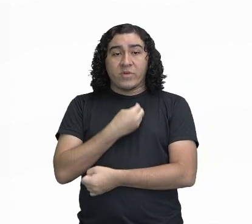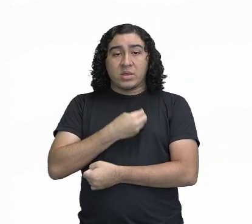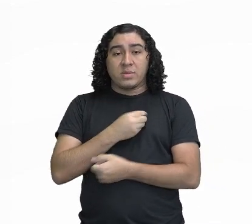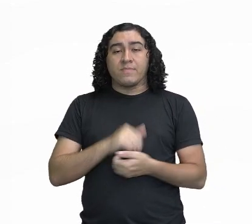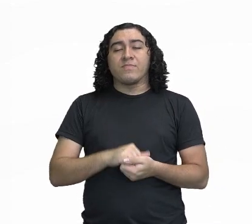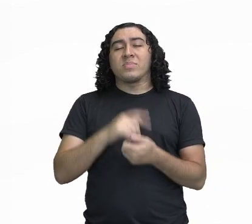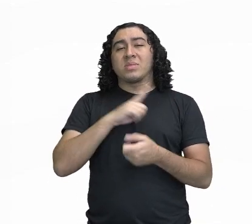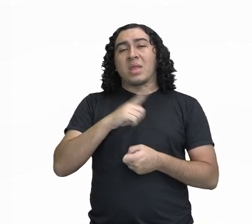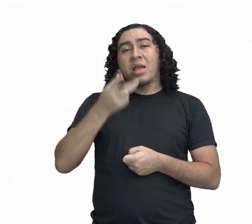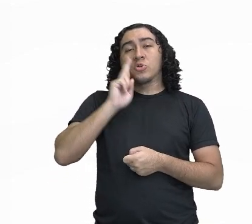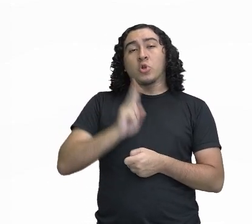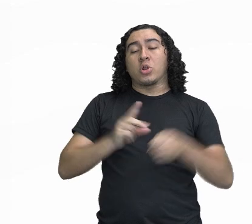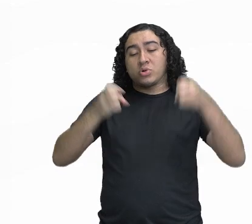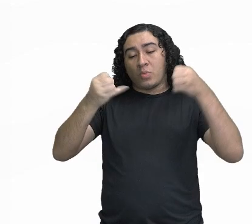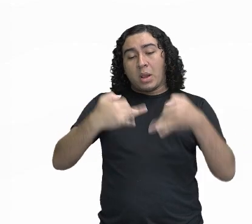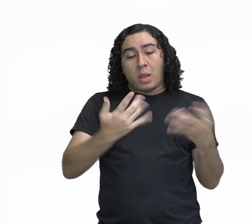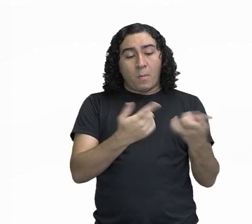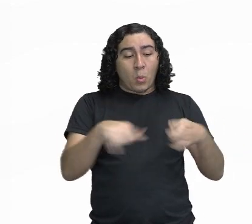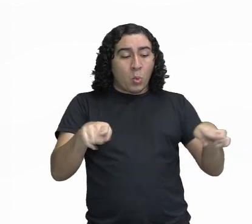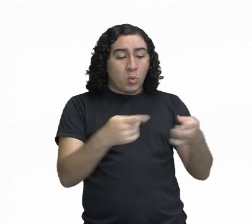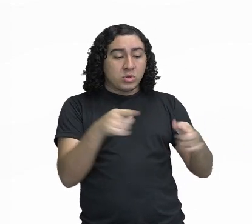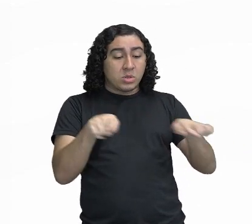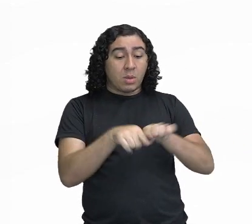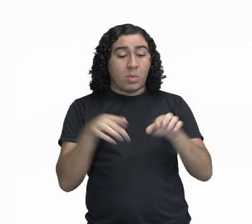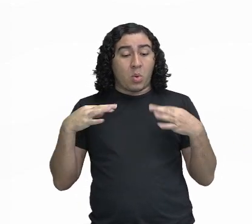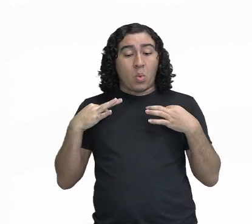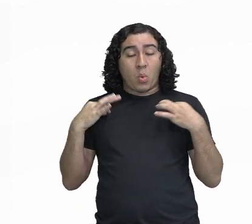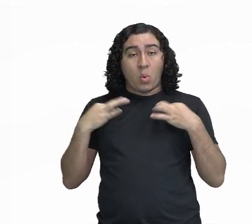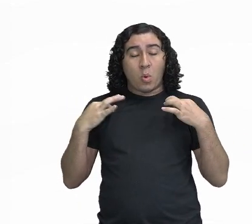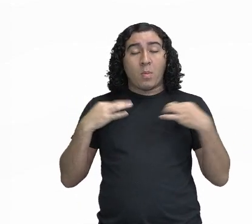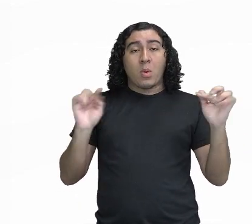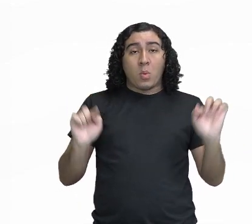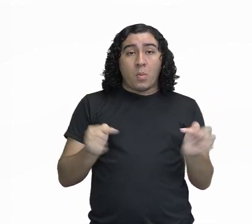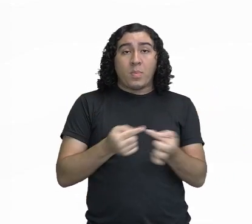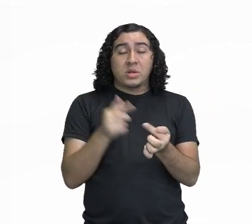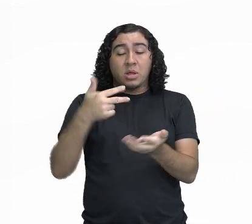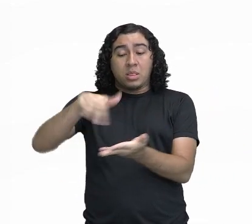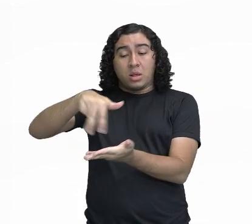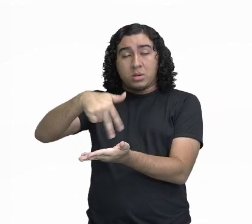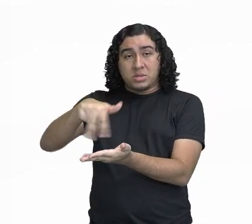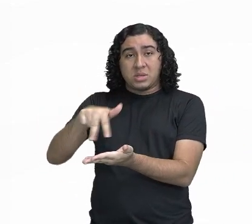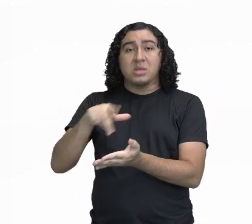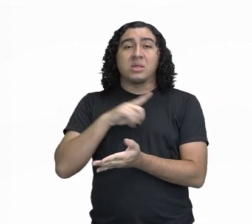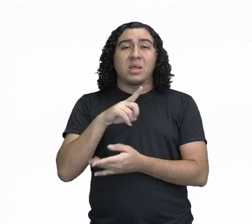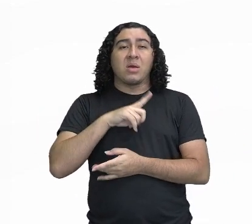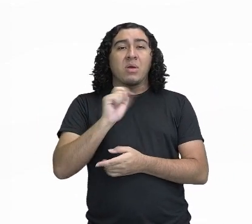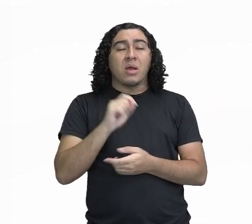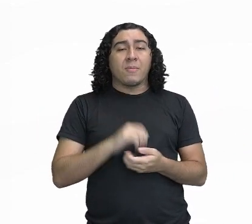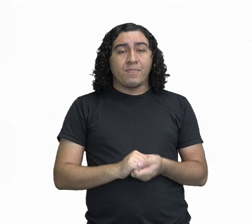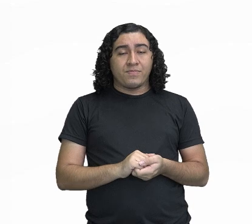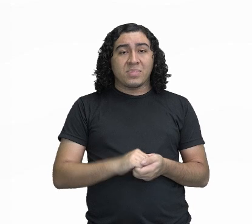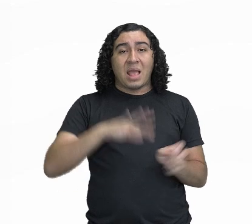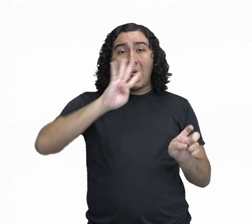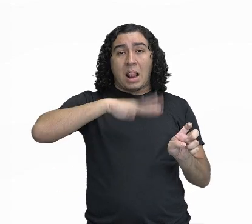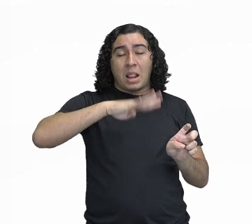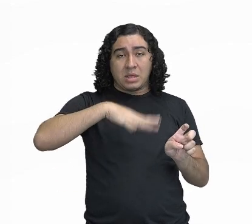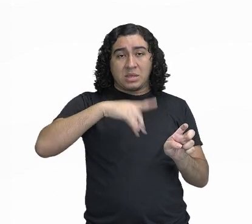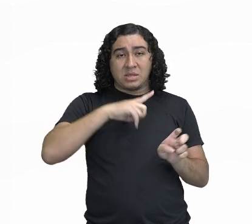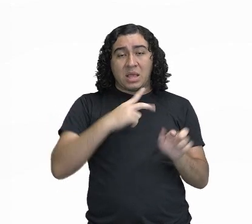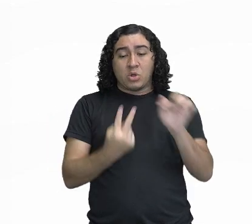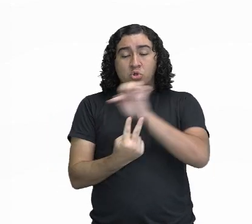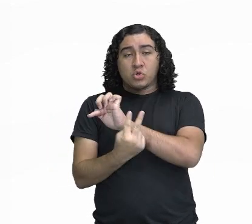e vestimentas. A história que envolve a dança do Bumba Meu Boi está ligada à lenda de um casal